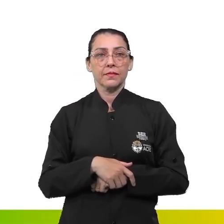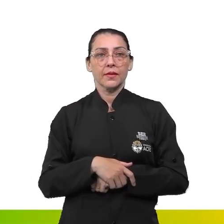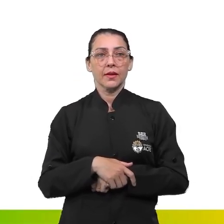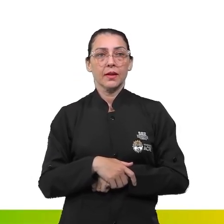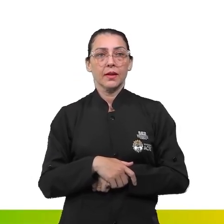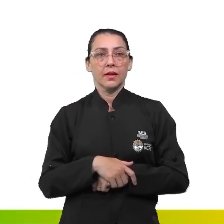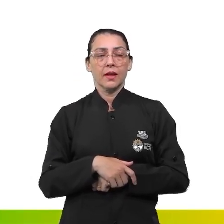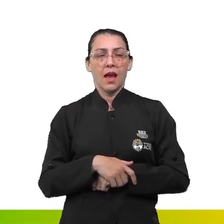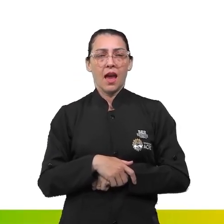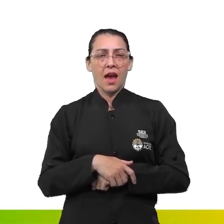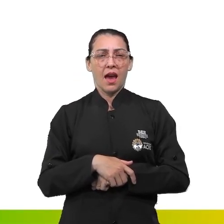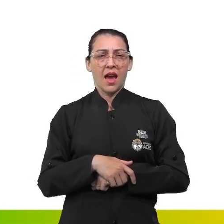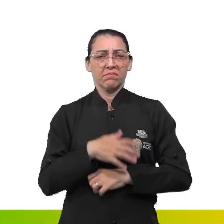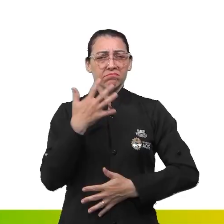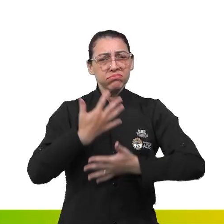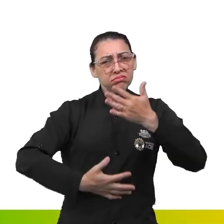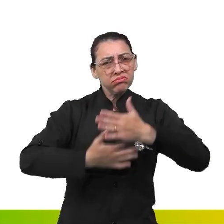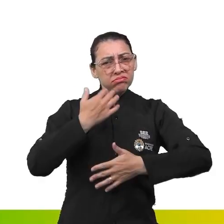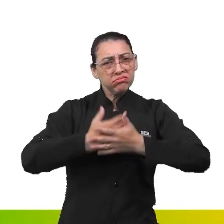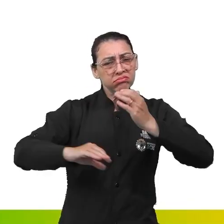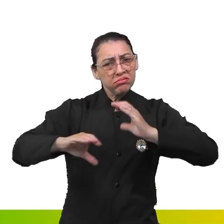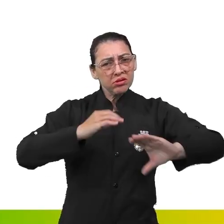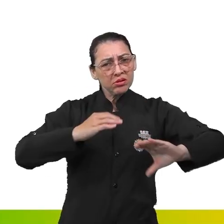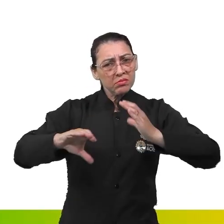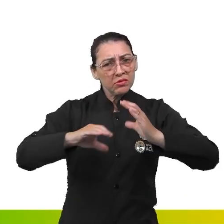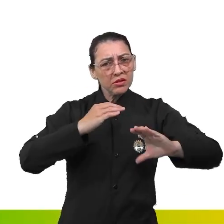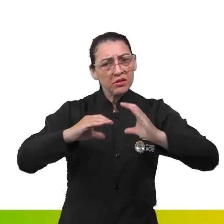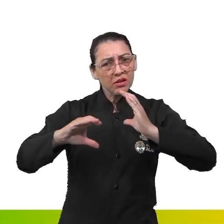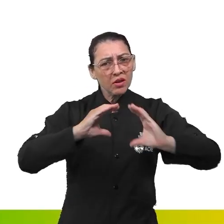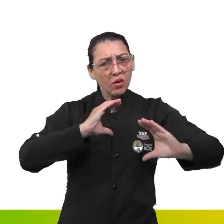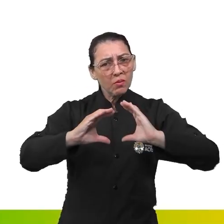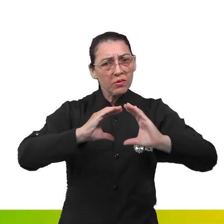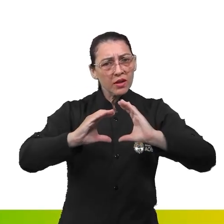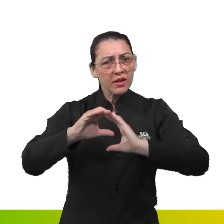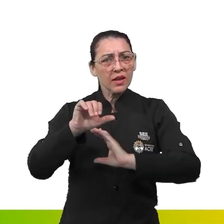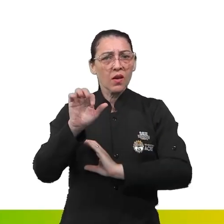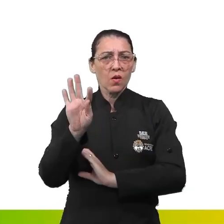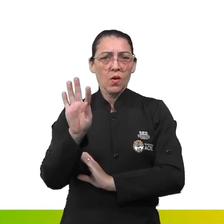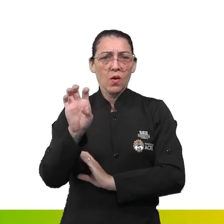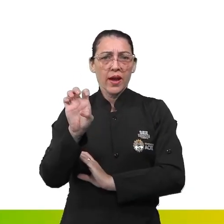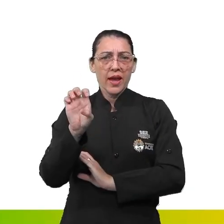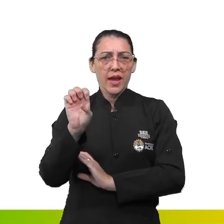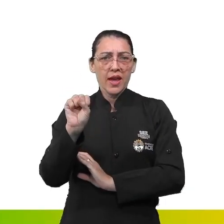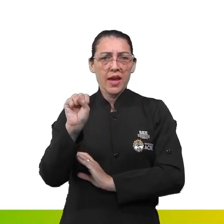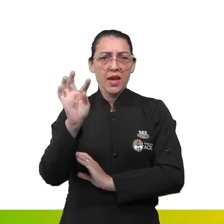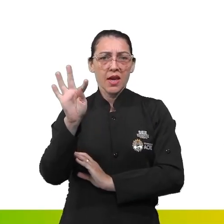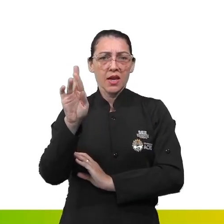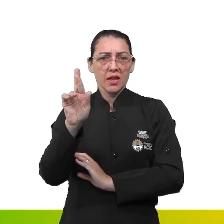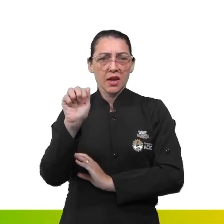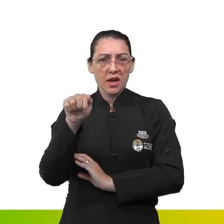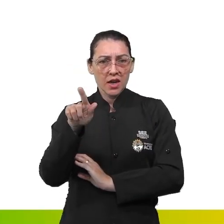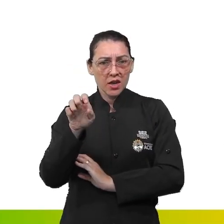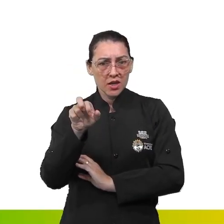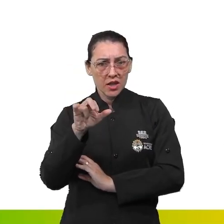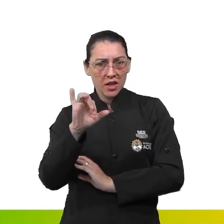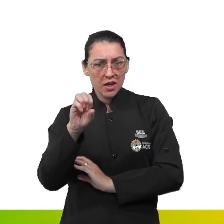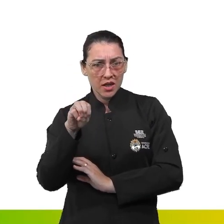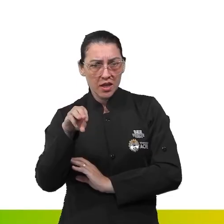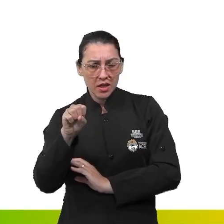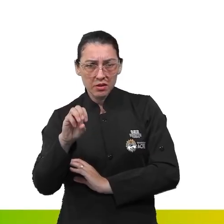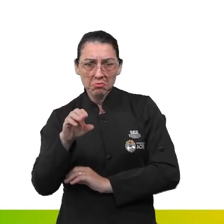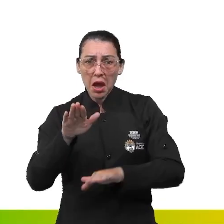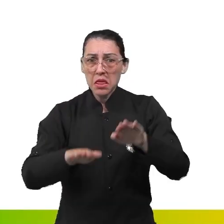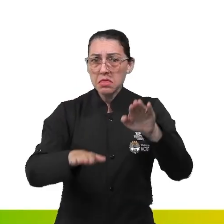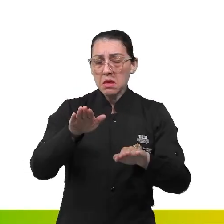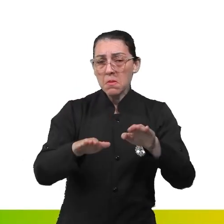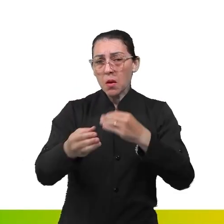o estrangeirismo atrapalha na comunicação? Você já chegou a pensar a respeito disso? Depende